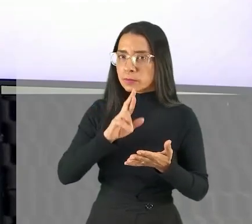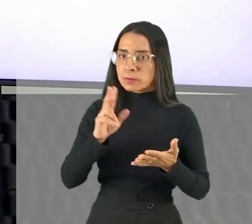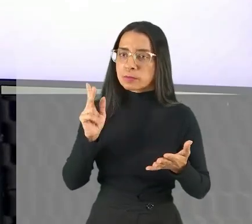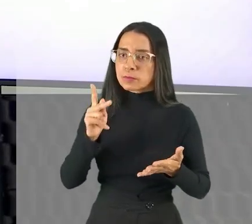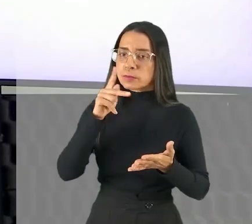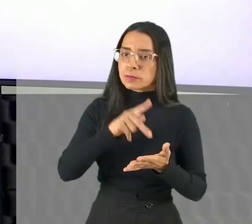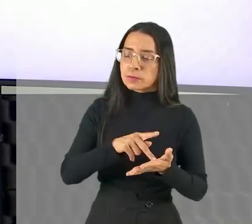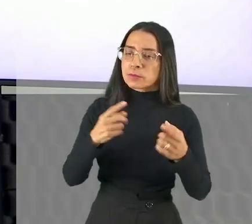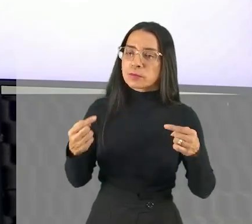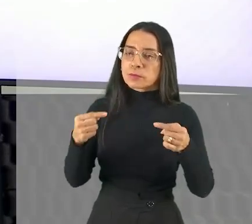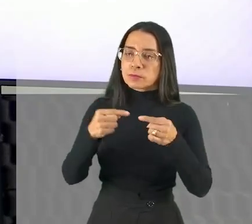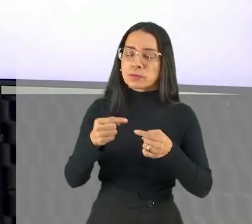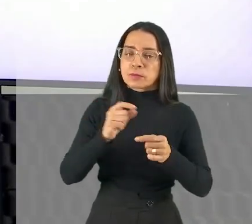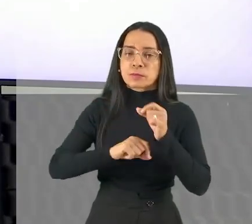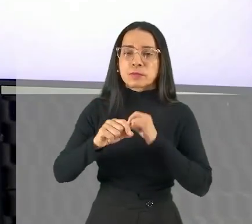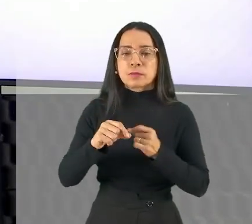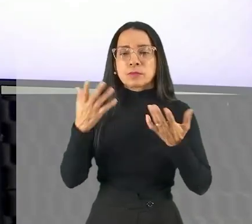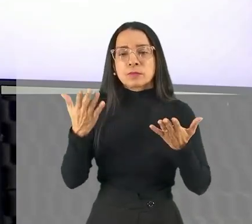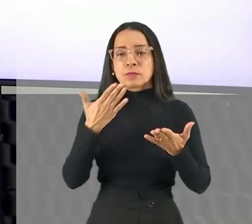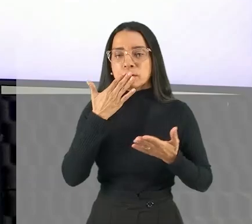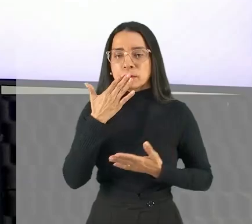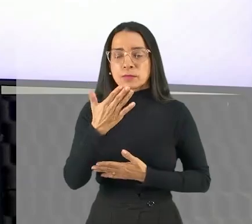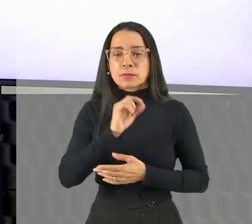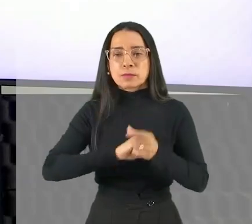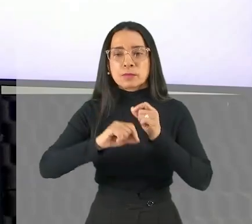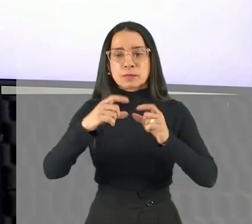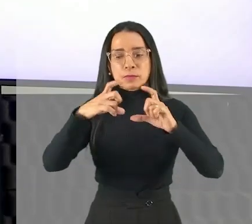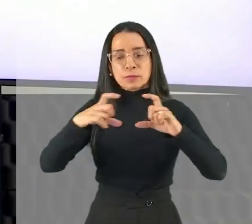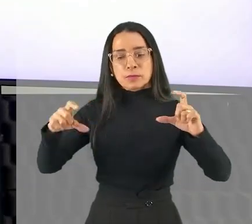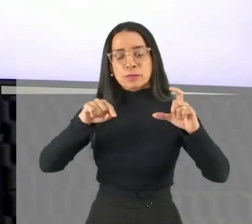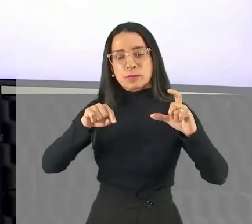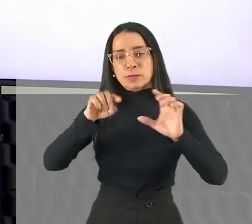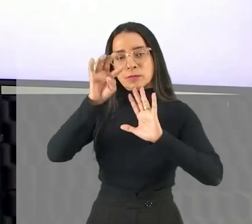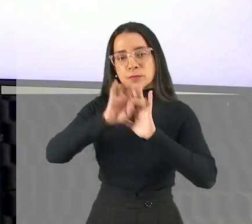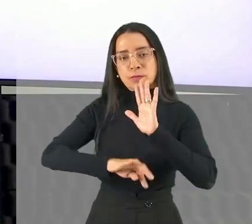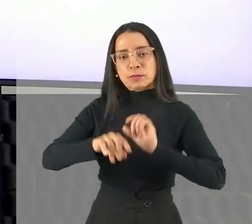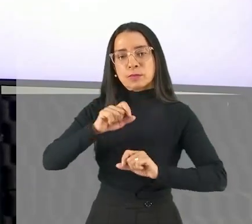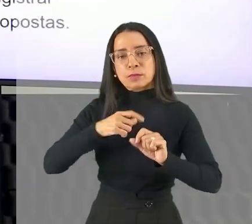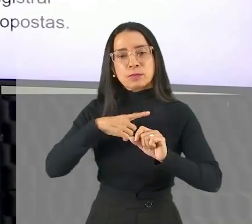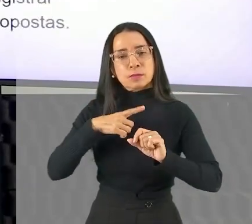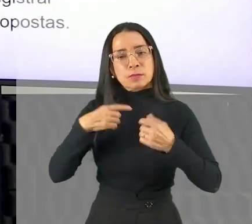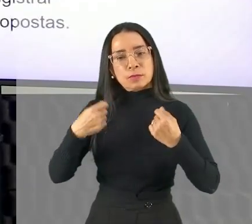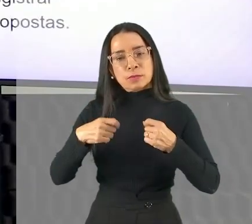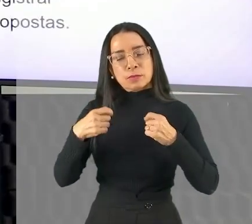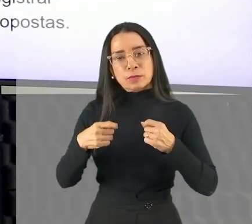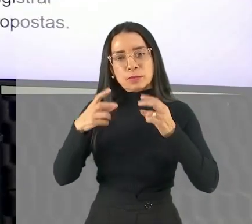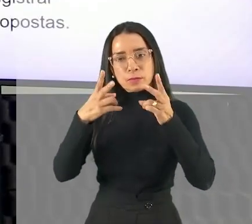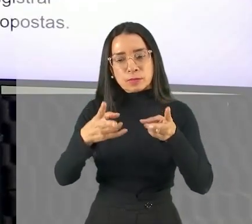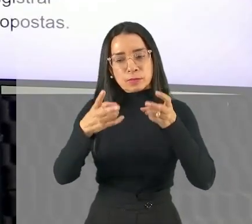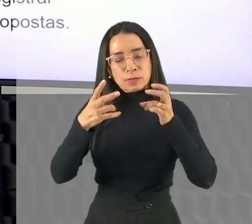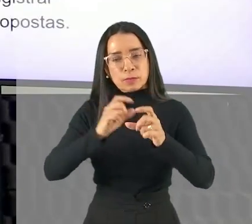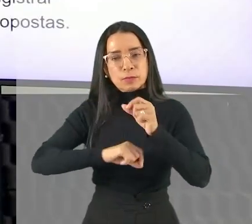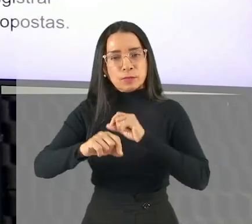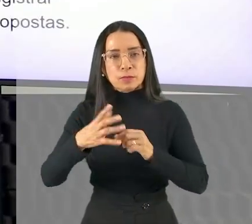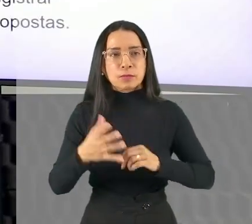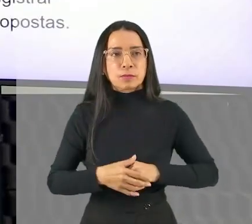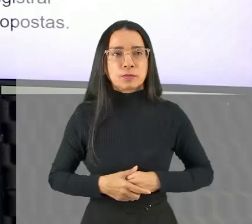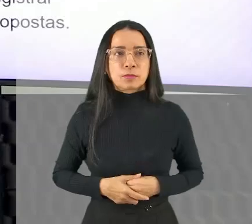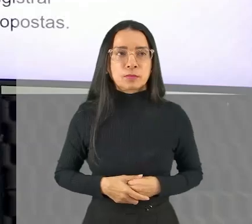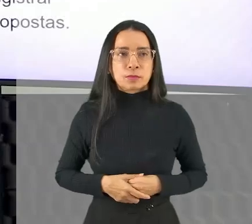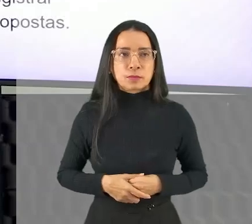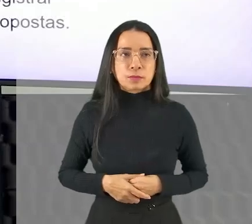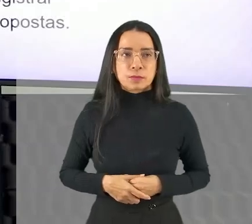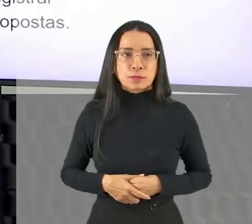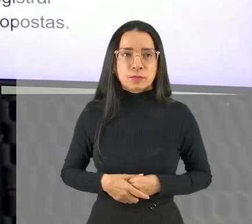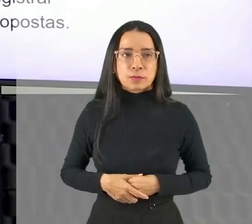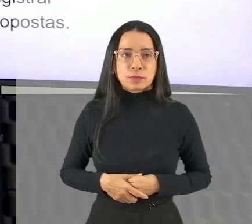esteja coerente com o que está sendo solicitado no enunciado. Então, isso a gente tem que ter bastante atenção. E aí, a gente vai até coloquei aqui um trecho para a